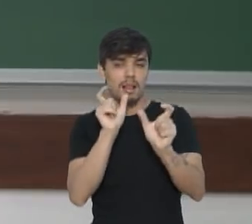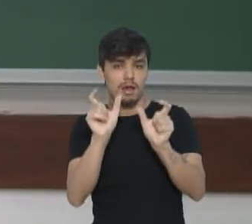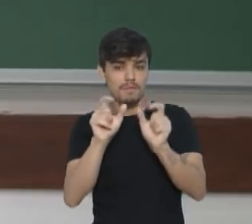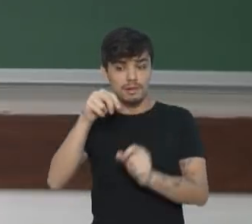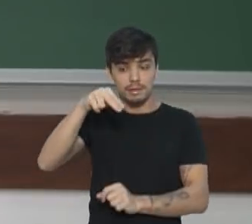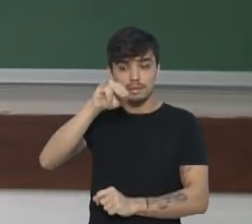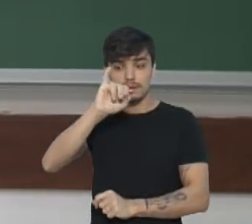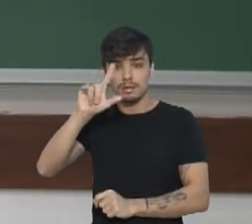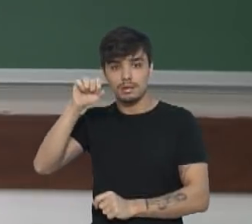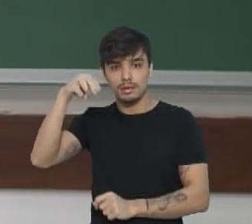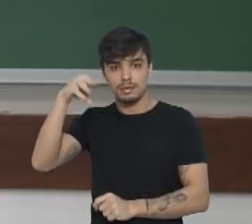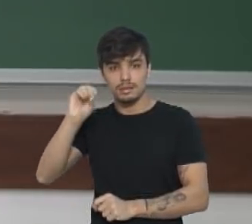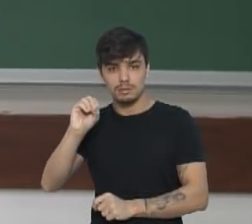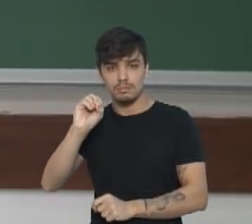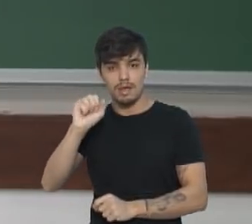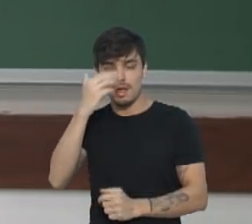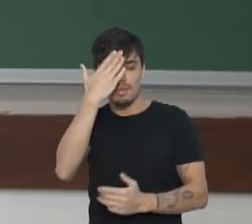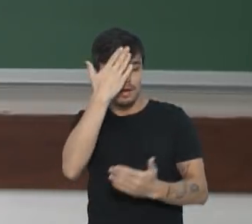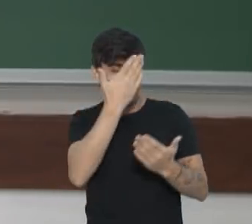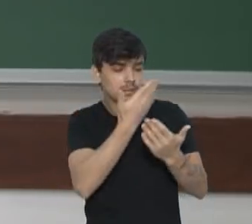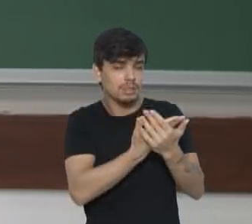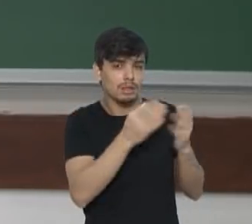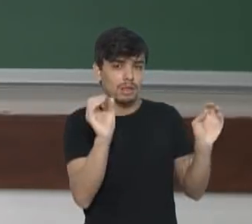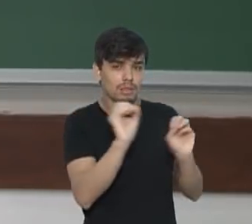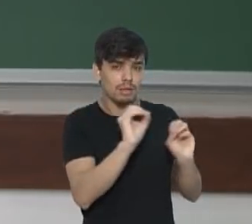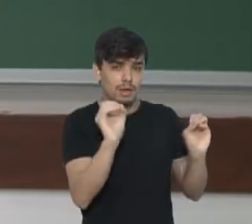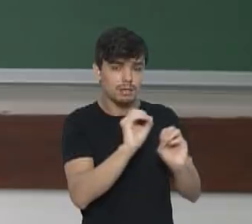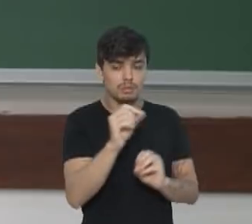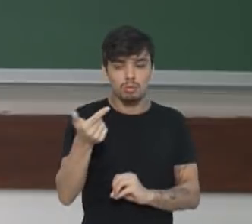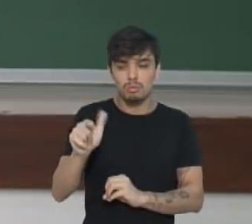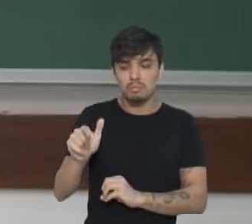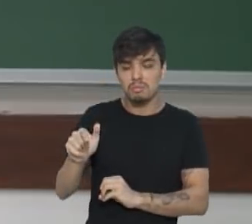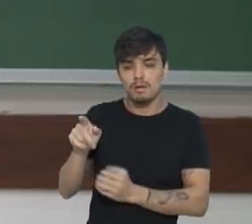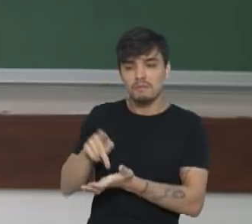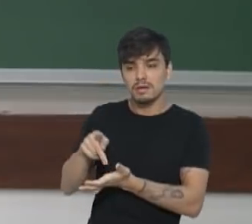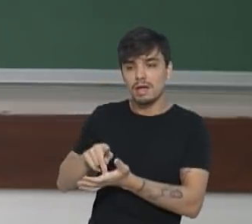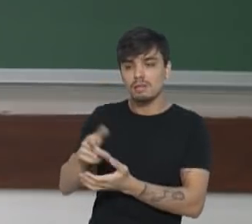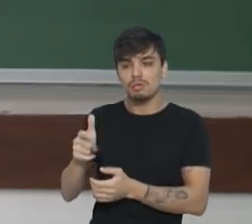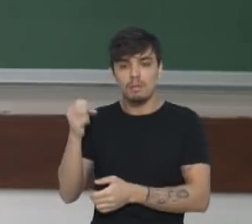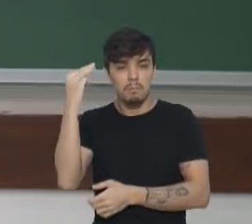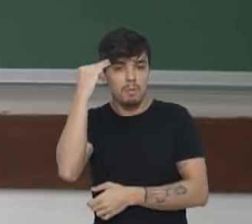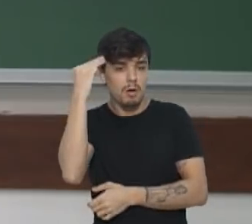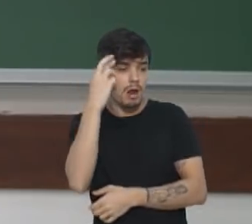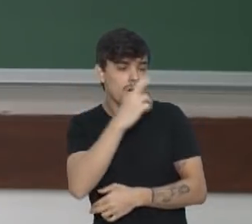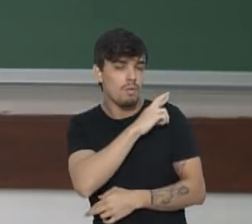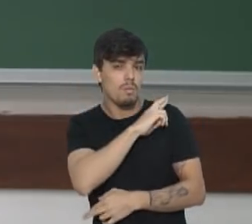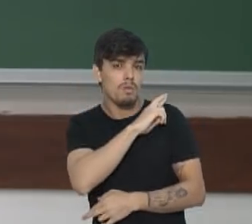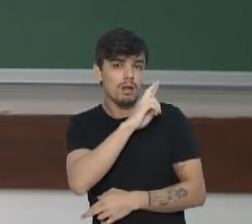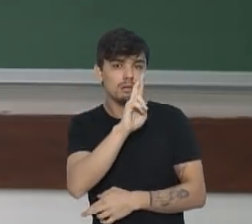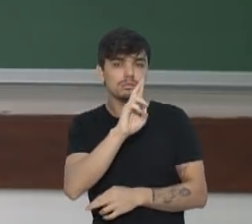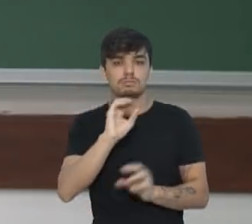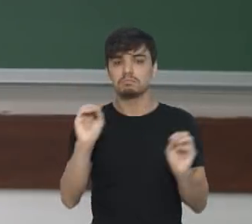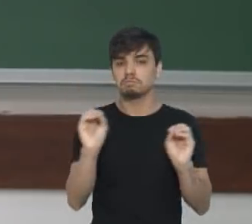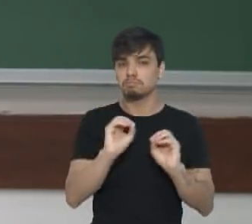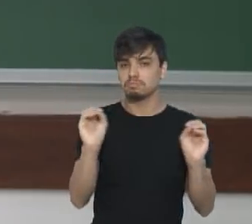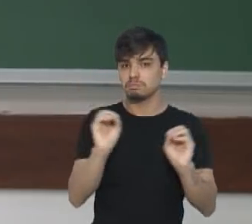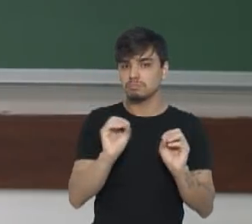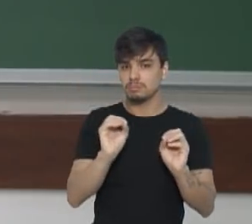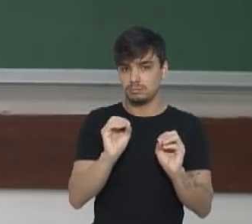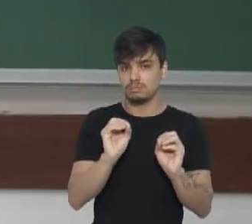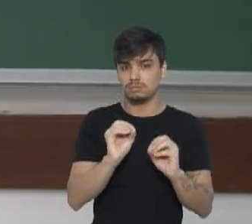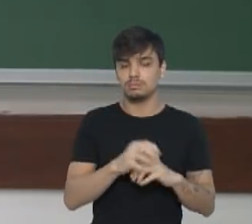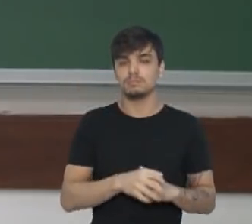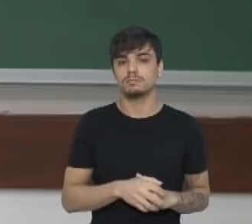muitas vezes, o niilista é aquele que não acredita em nada, não tem nenhum valor, não tem nenhuma moral, não tem nenhuma religião, não tem nada que vai embasar a sua